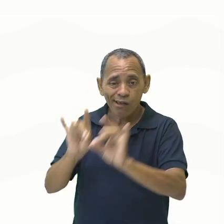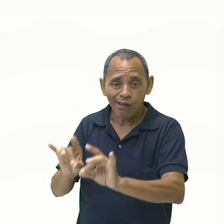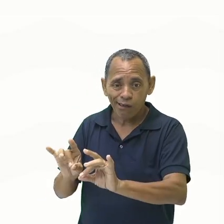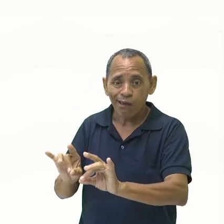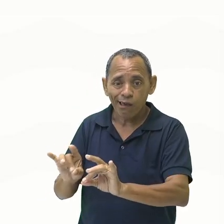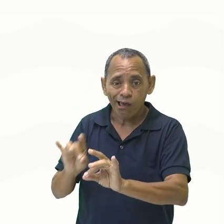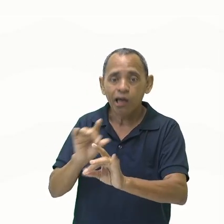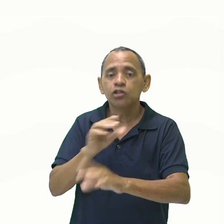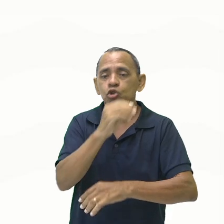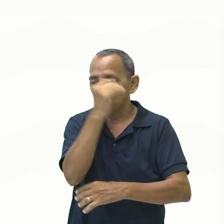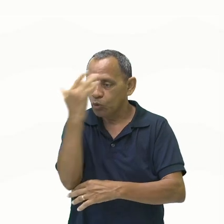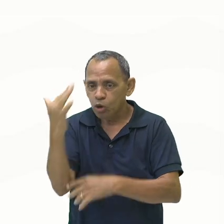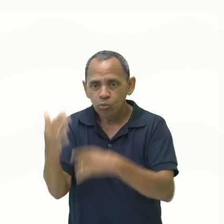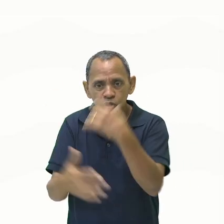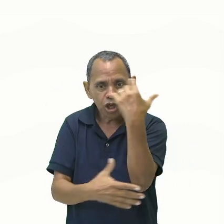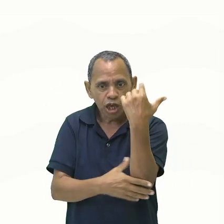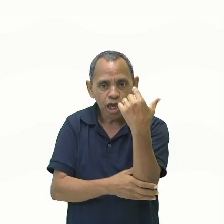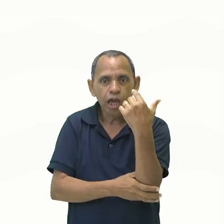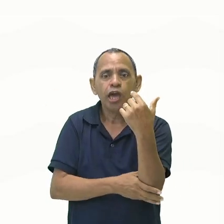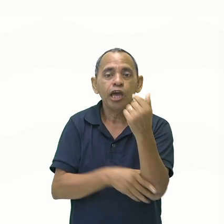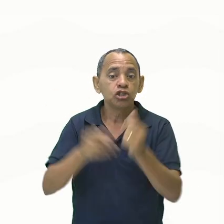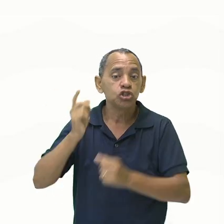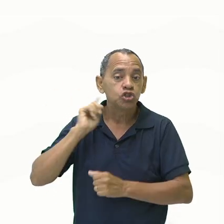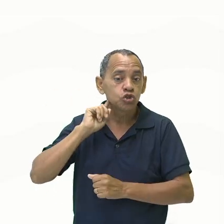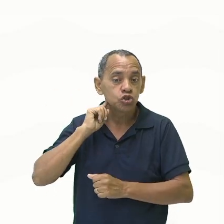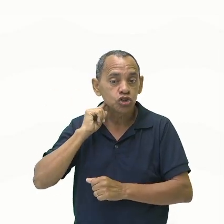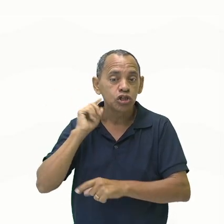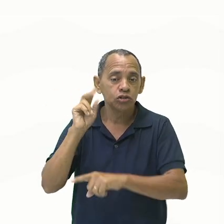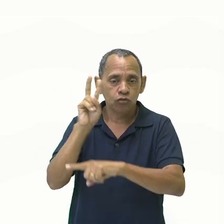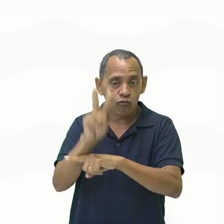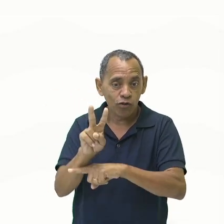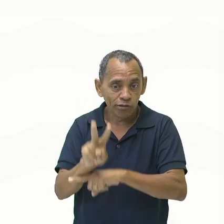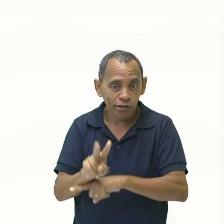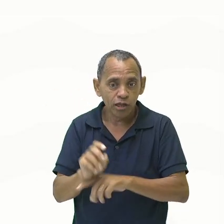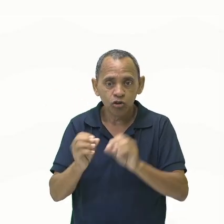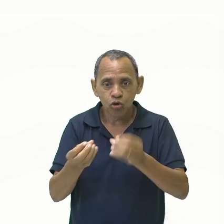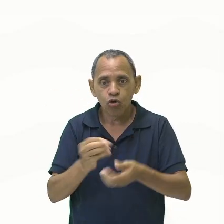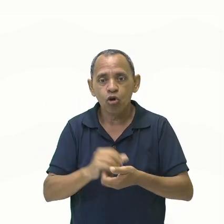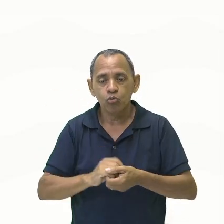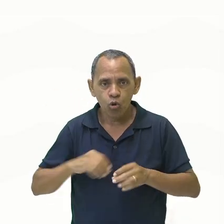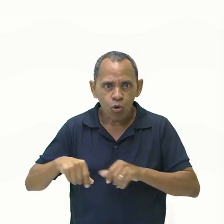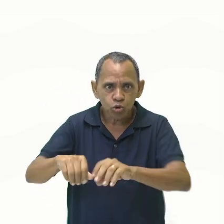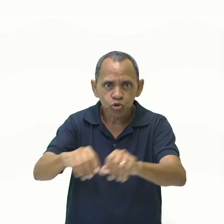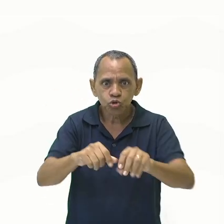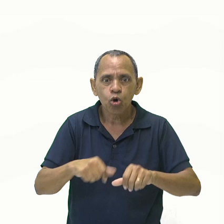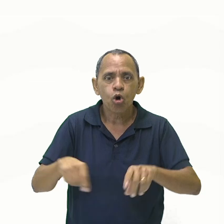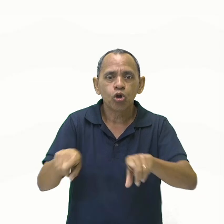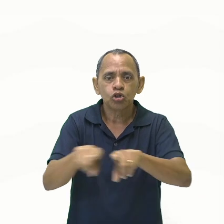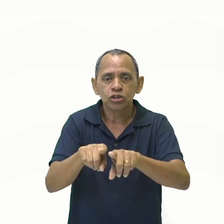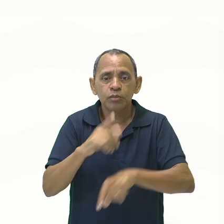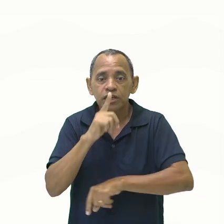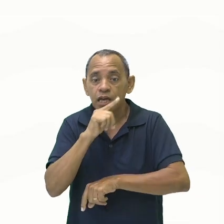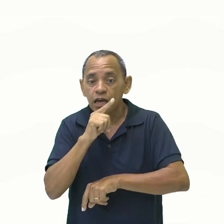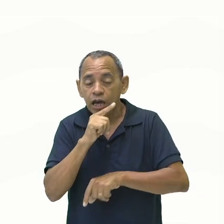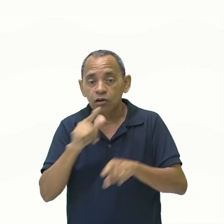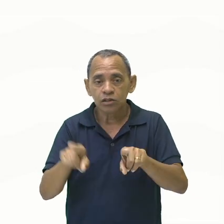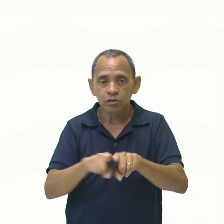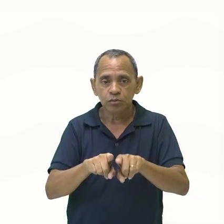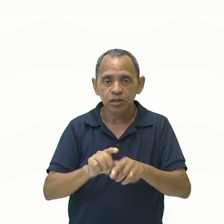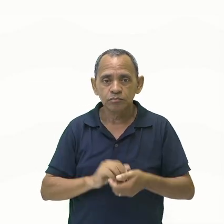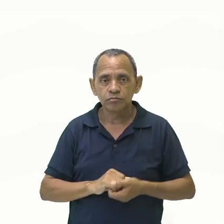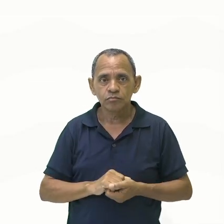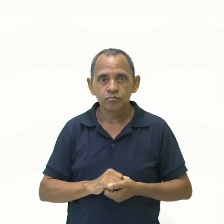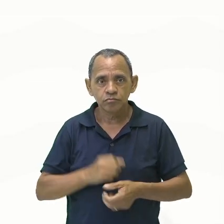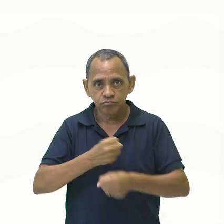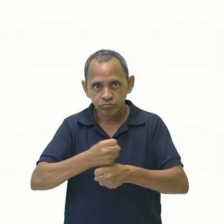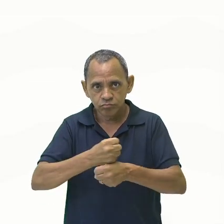águas. Professor, começa a produção de lixo aqui no Brasil, intensa também. Por ano, são produzidas ali aproximadamente 80